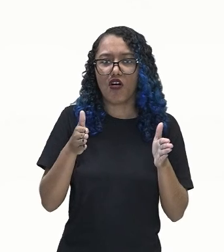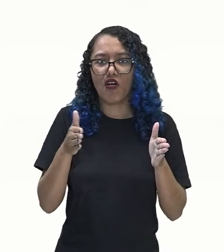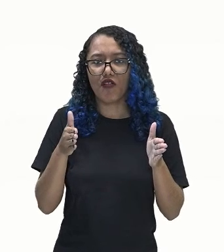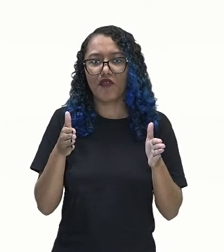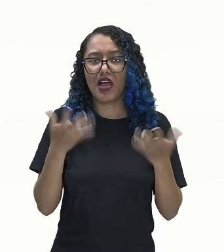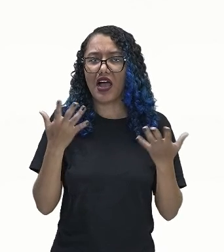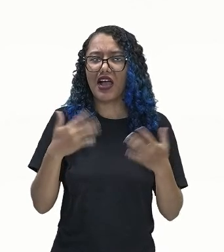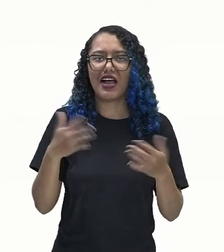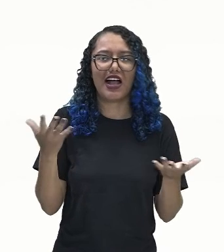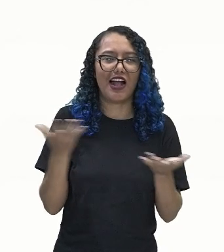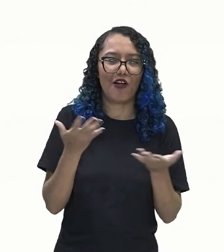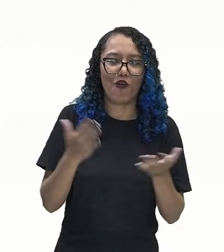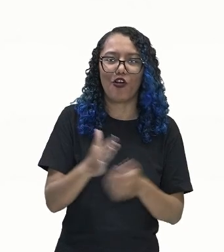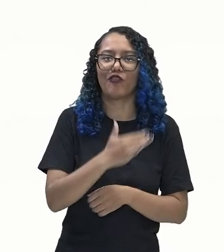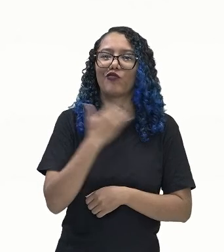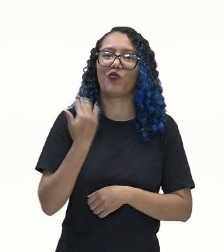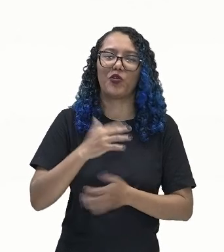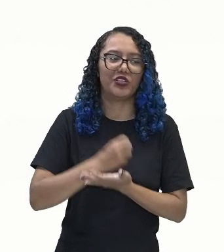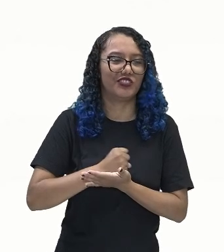tem aqui um